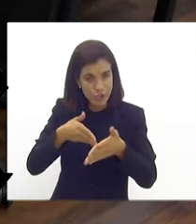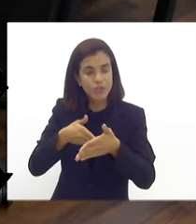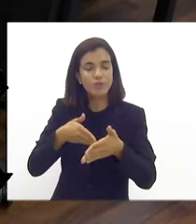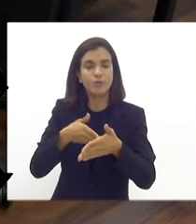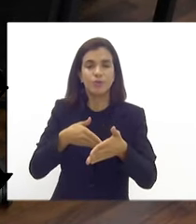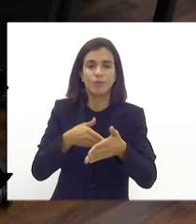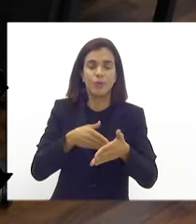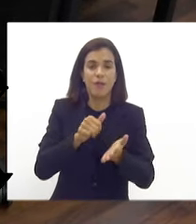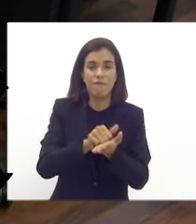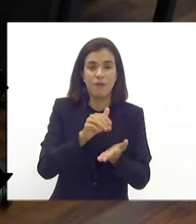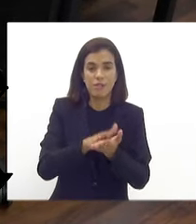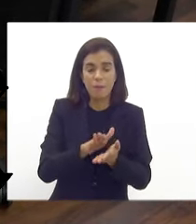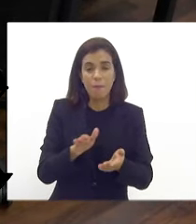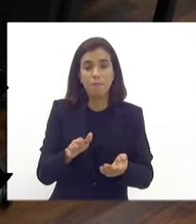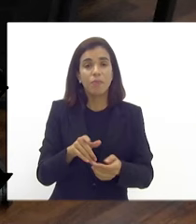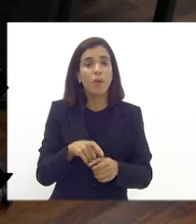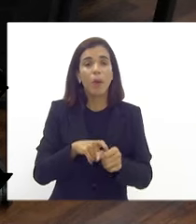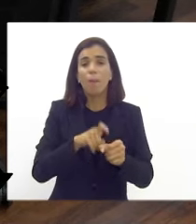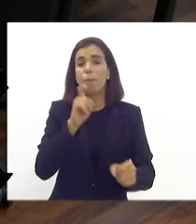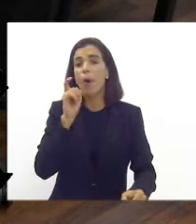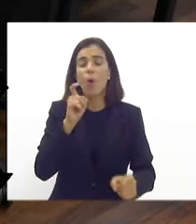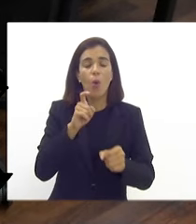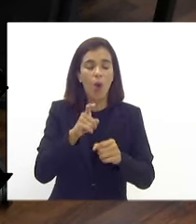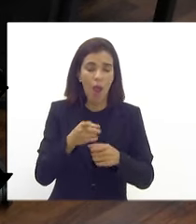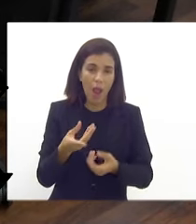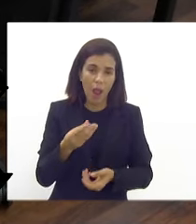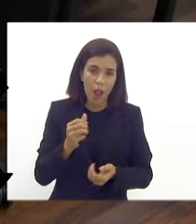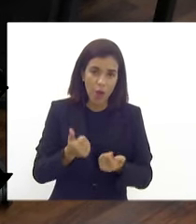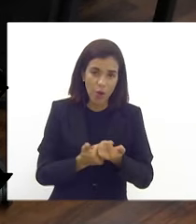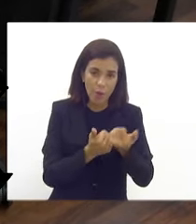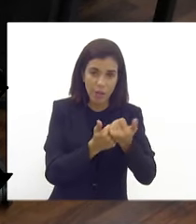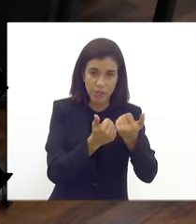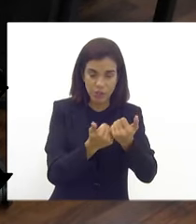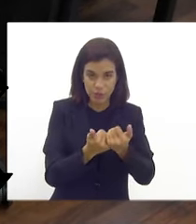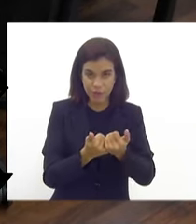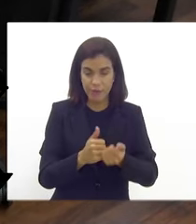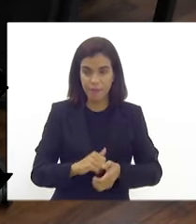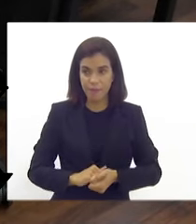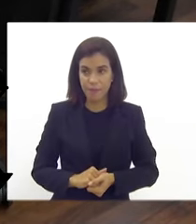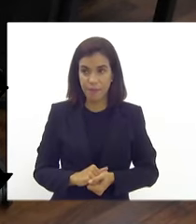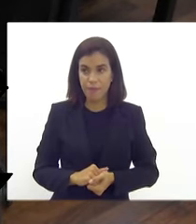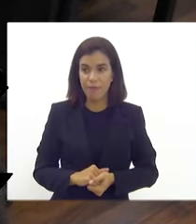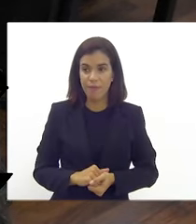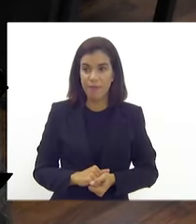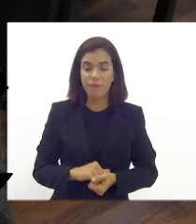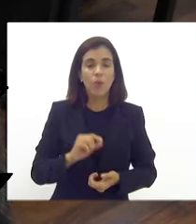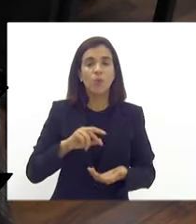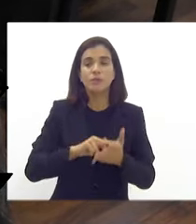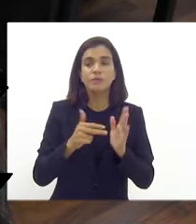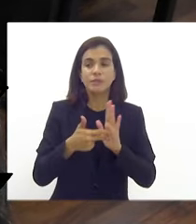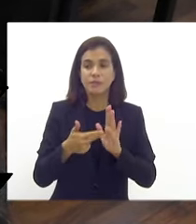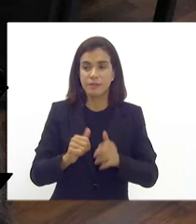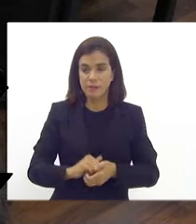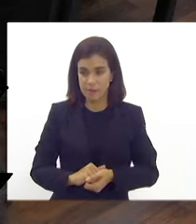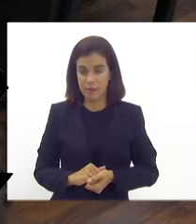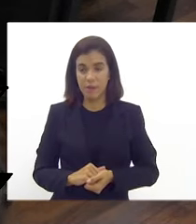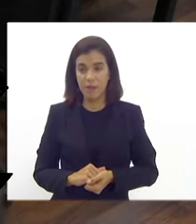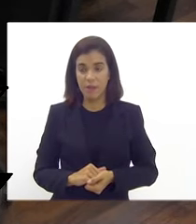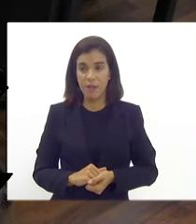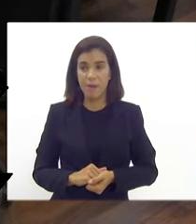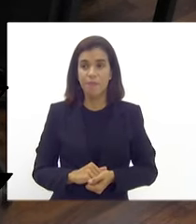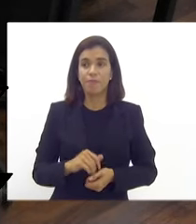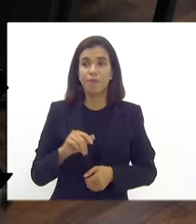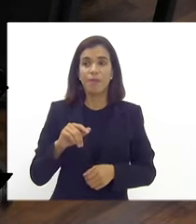alto de infração desconstitui a própria lógica cooperativa do do desdes senho federalista o que significa isso AC Claro